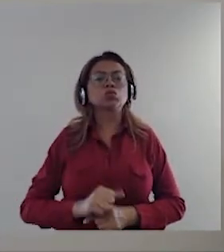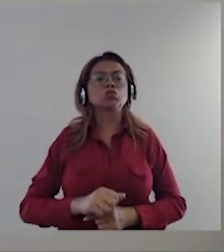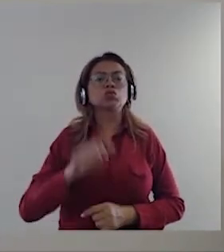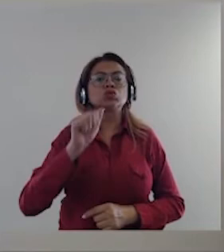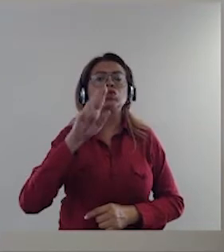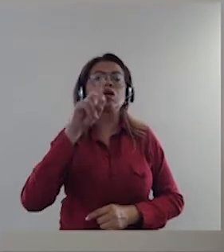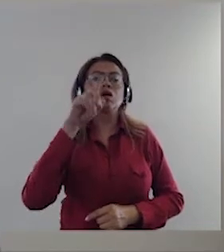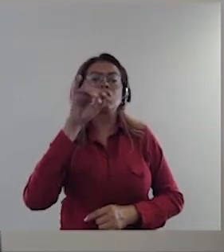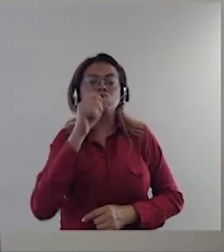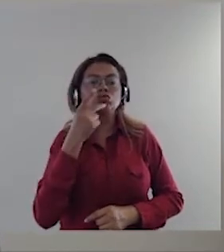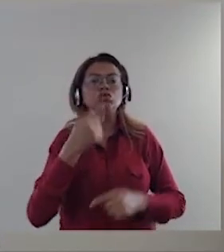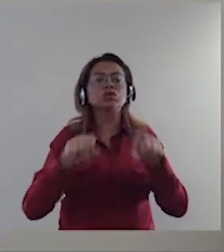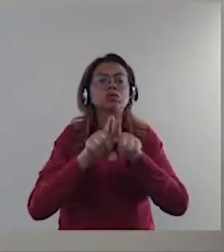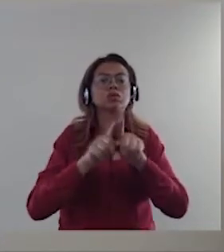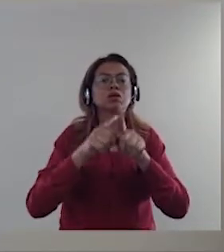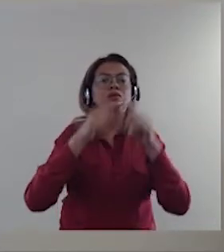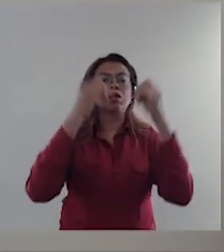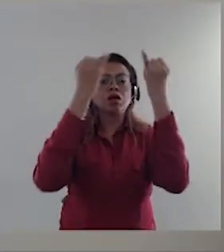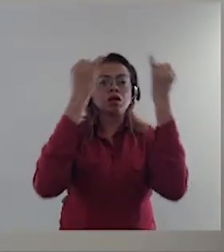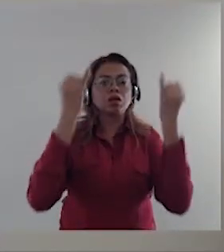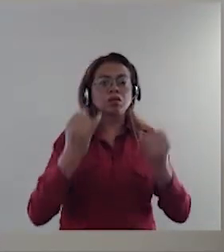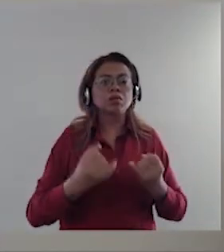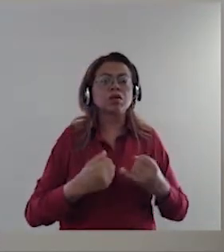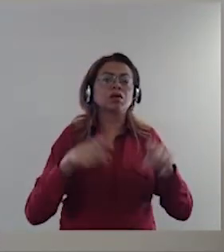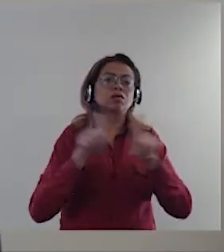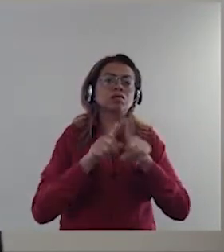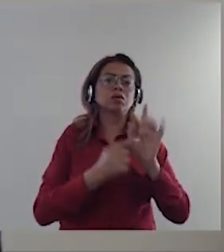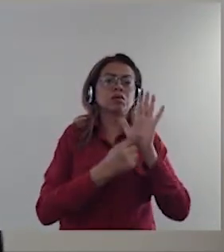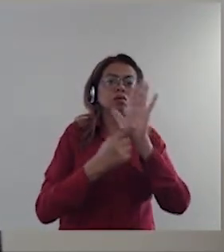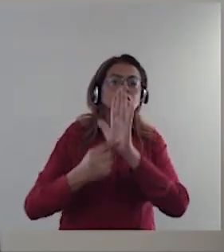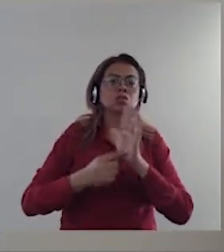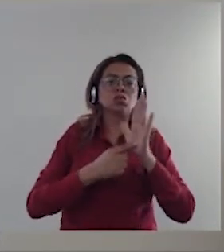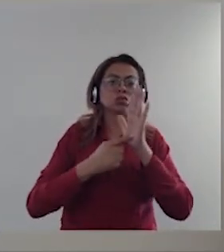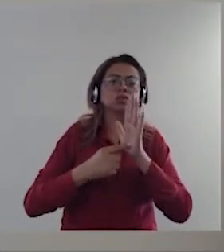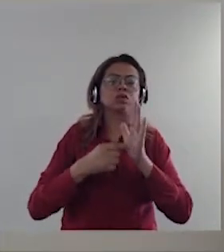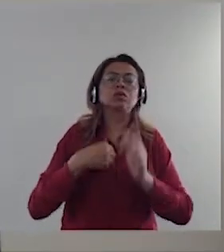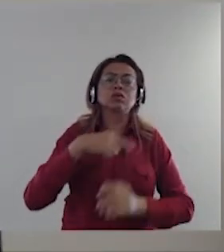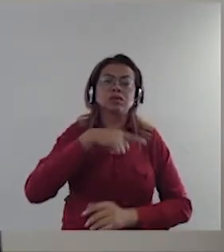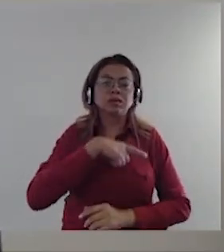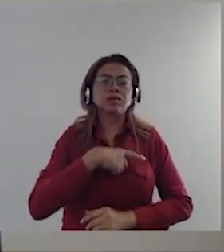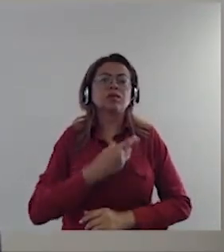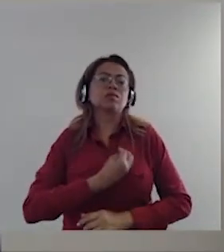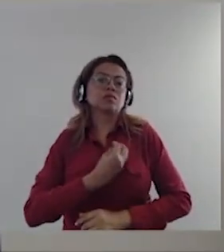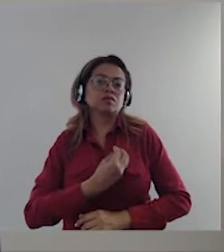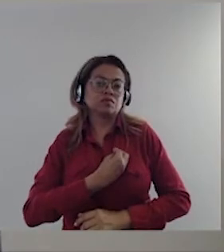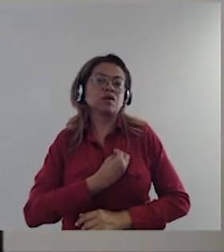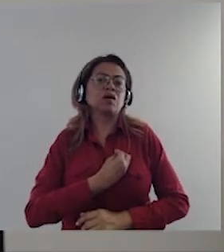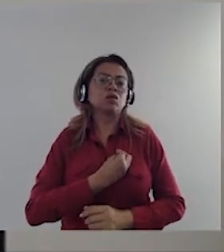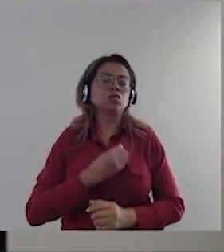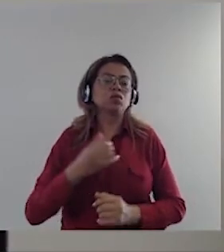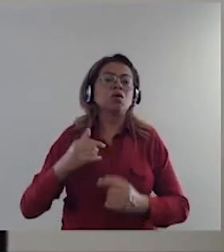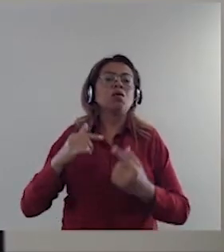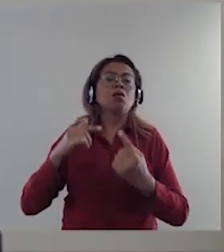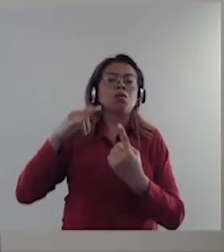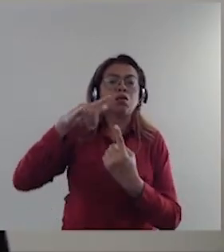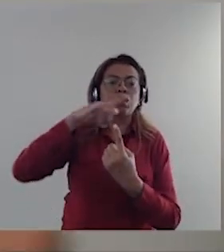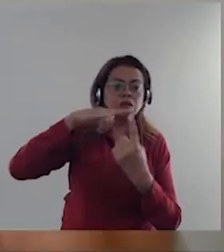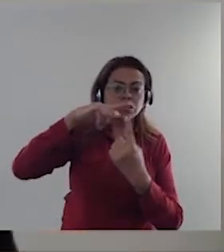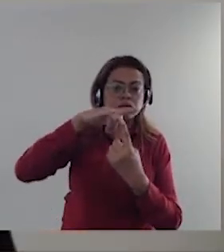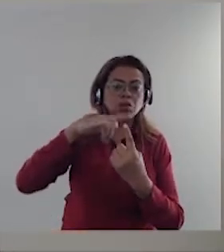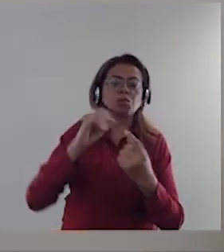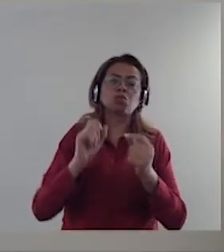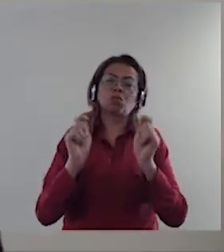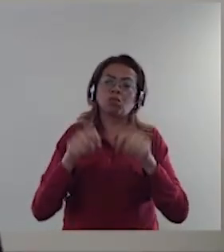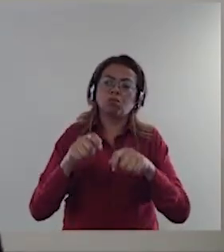e imagens por parte mesmo dos filhos, para mostrar, por exemplo, que está havendo alienação parental e se é possível ou